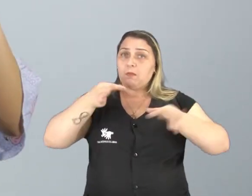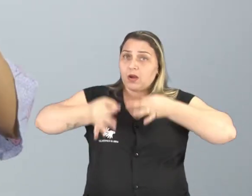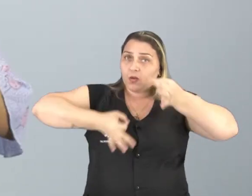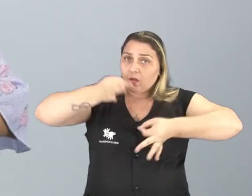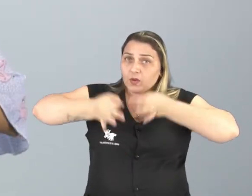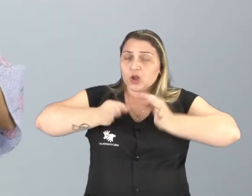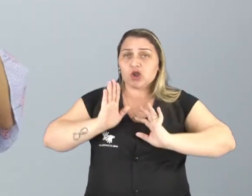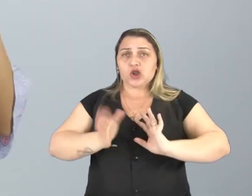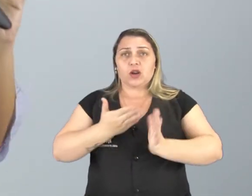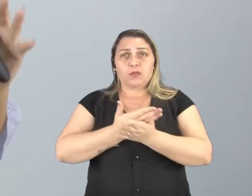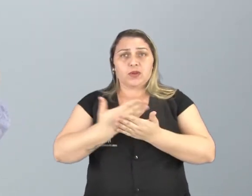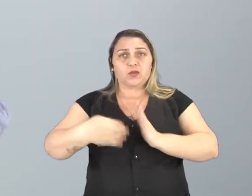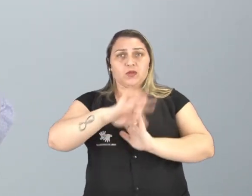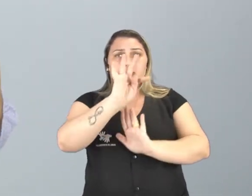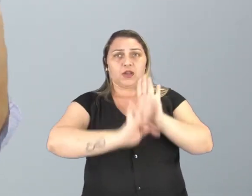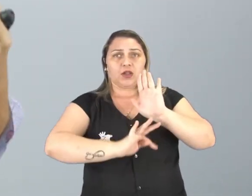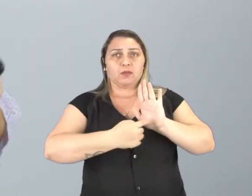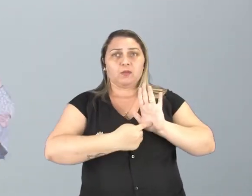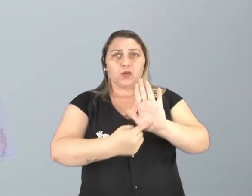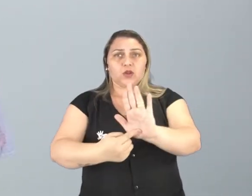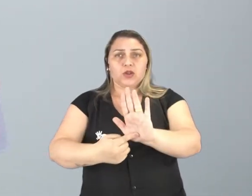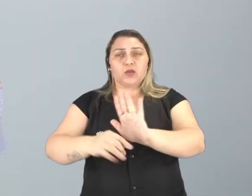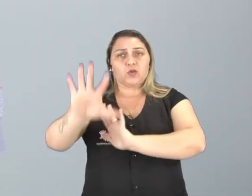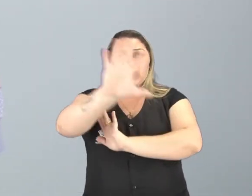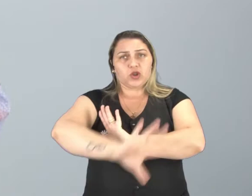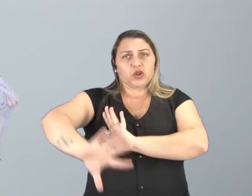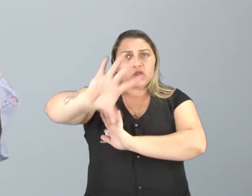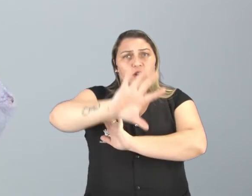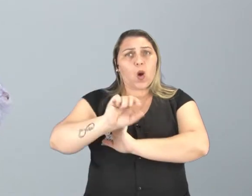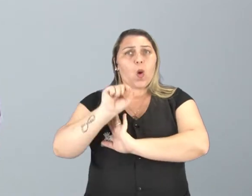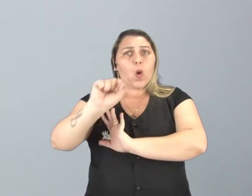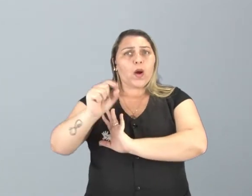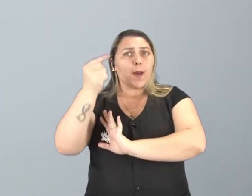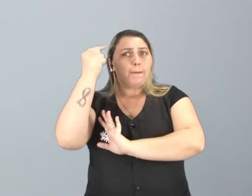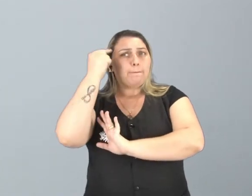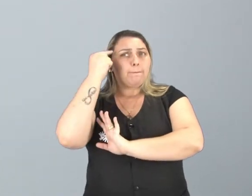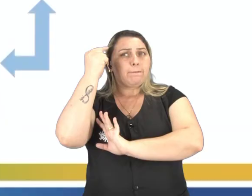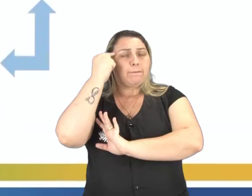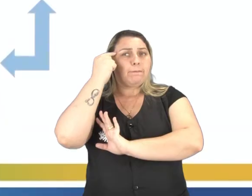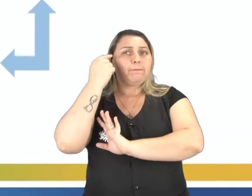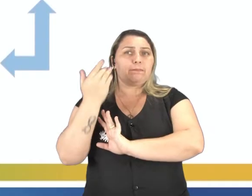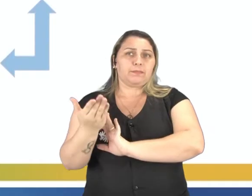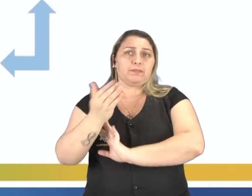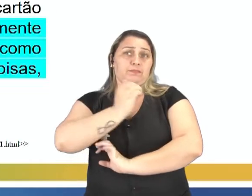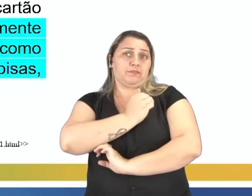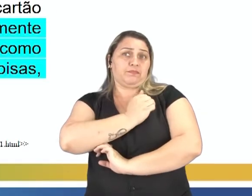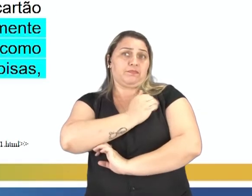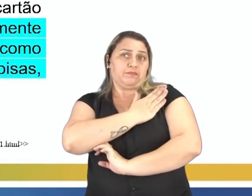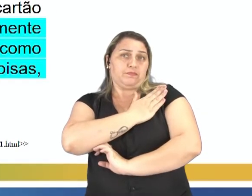dela apresentando de forma geral o que que ela pensa sobre isso, sobre o preconceito.